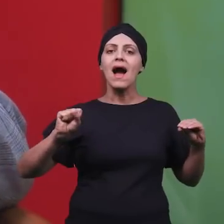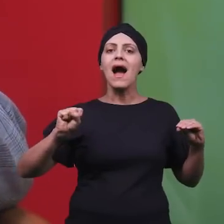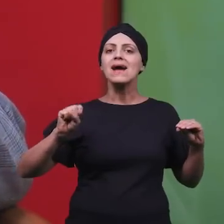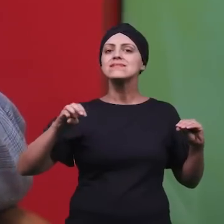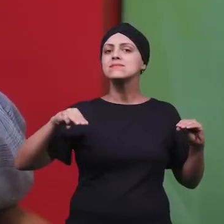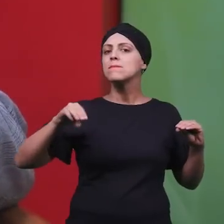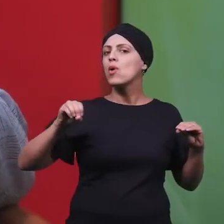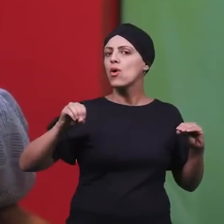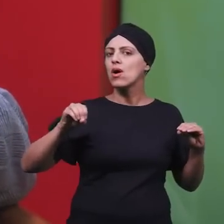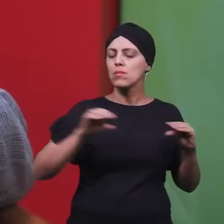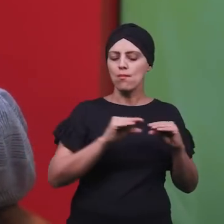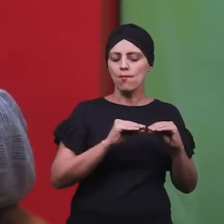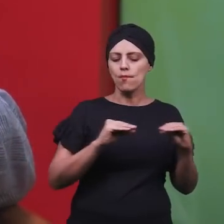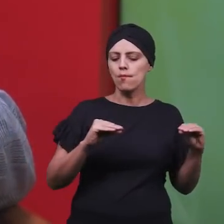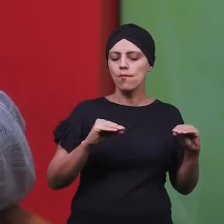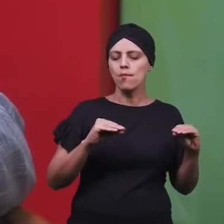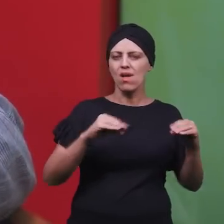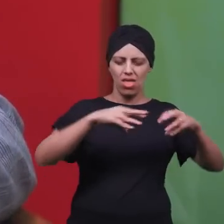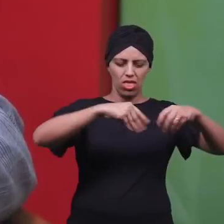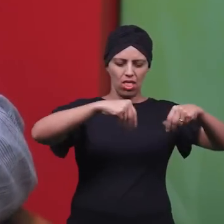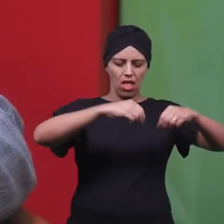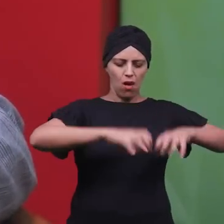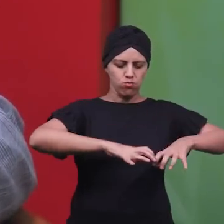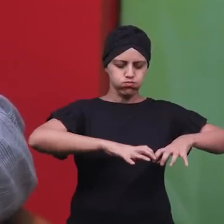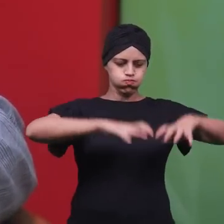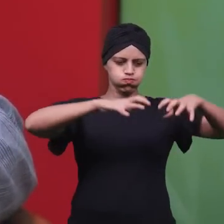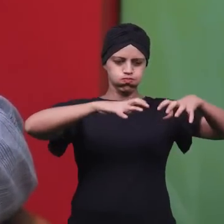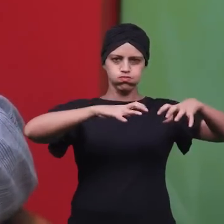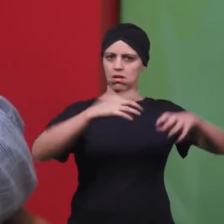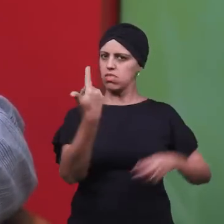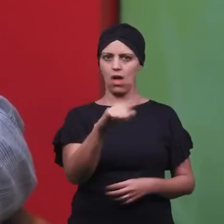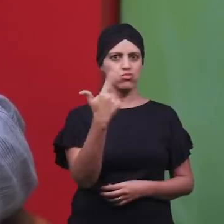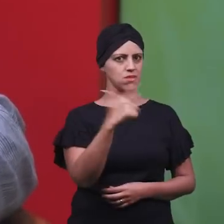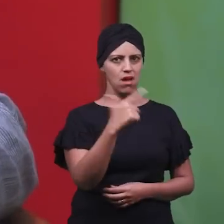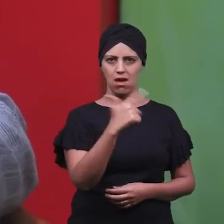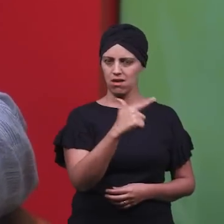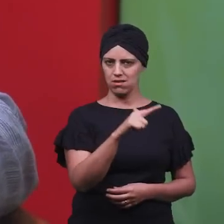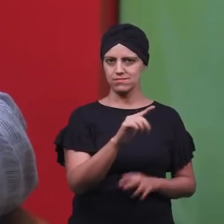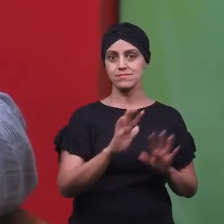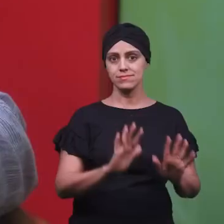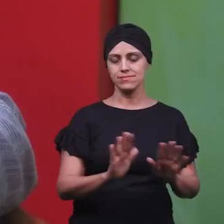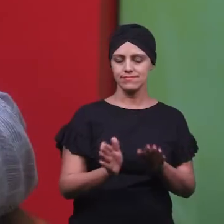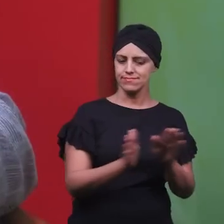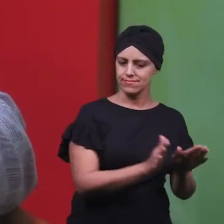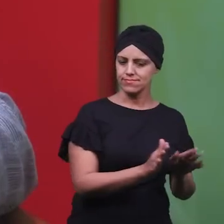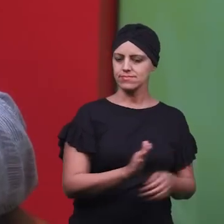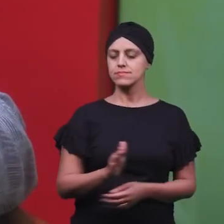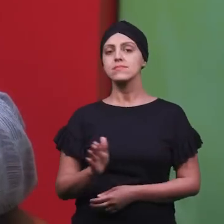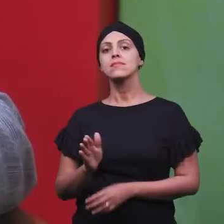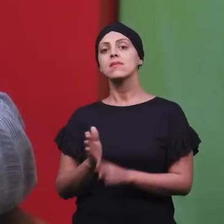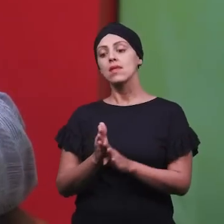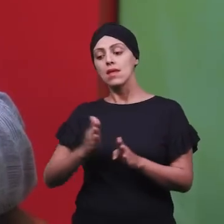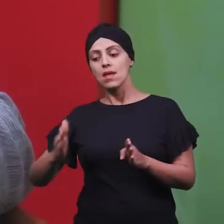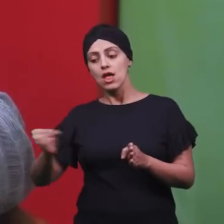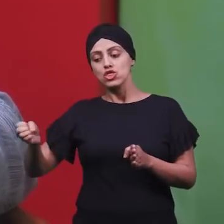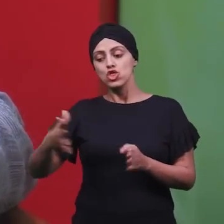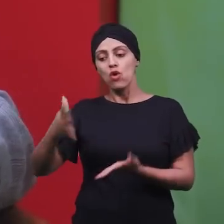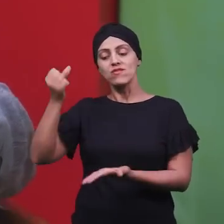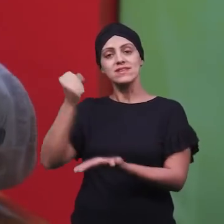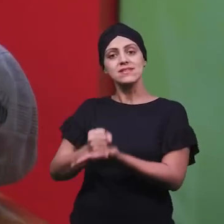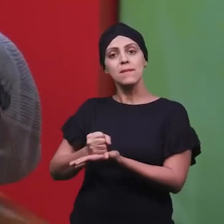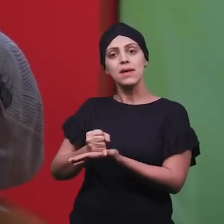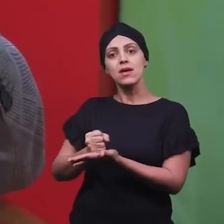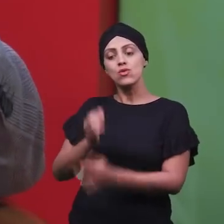asmo, ou seja, sem fermento. Aí, no Novo Testamento, você